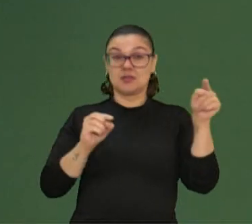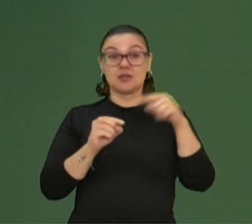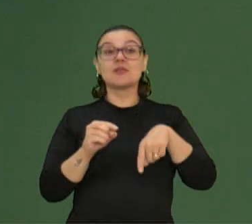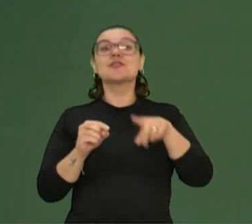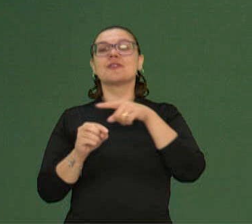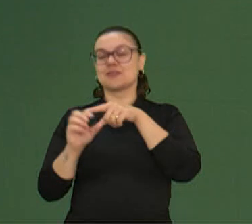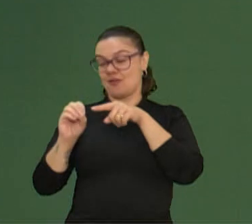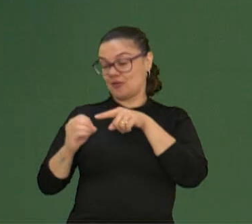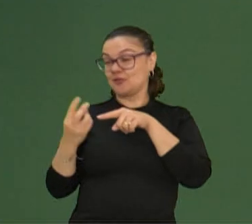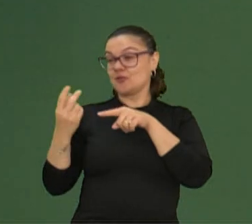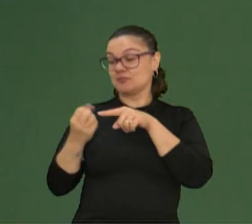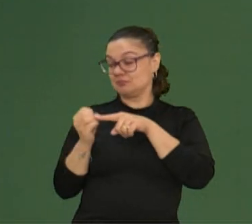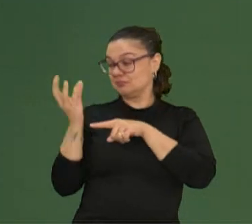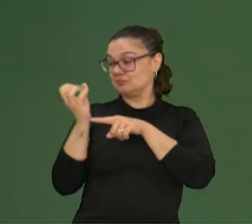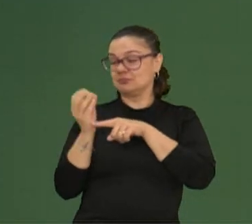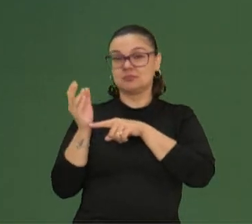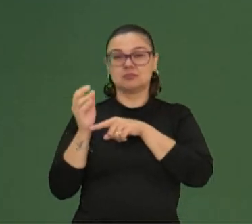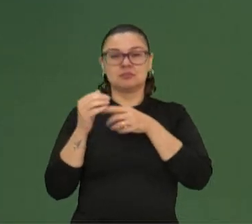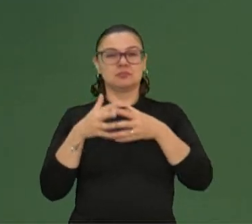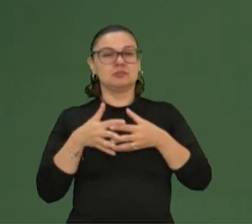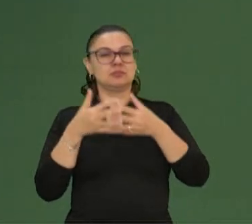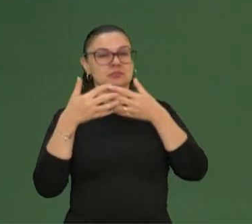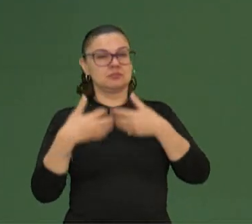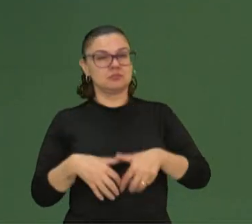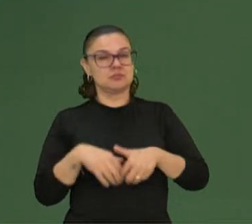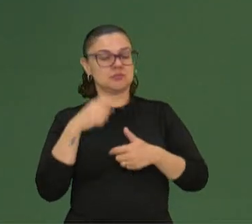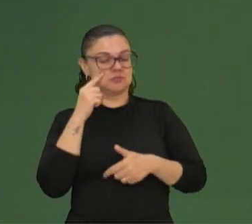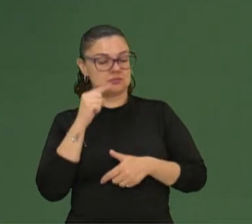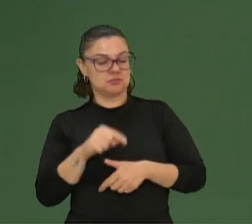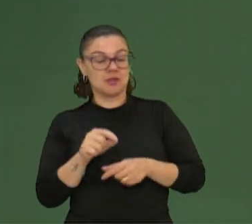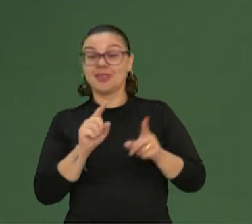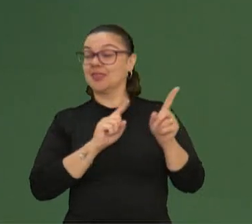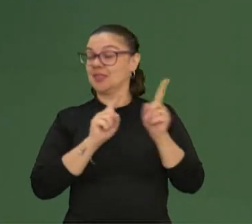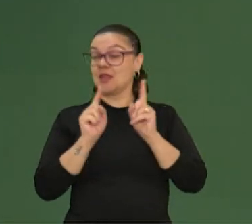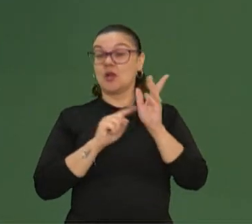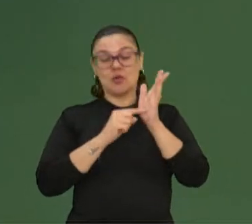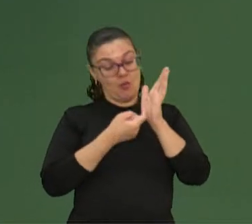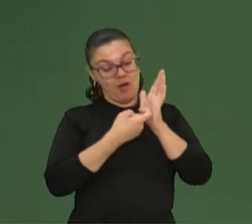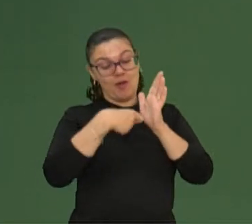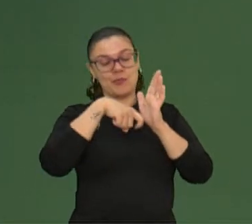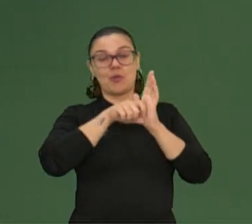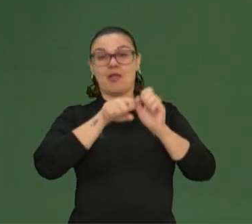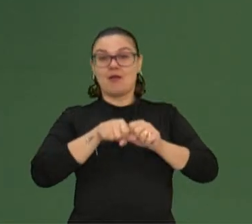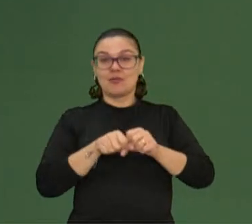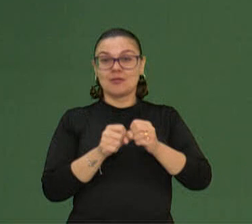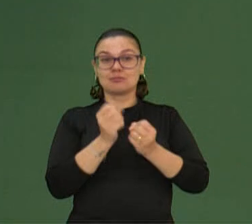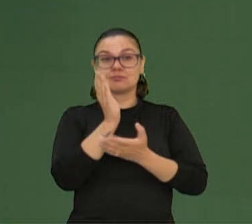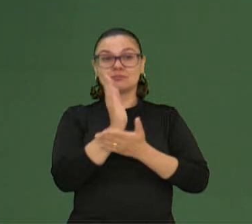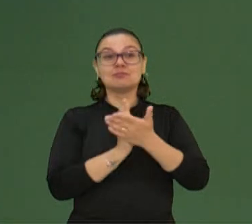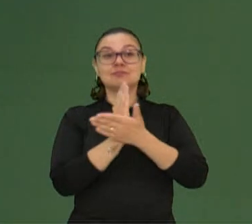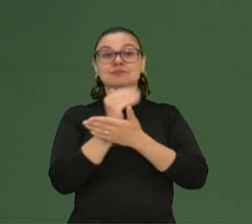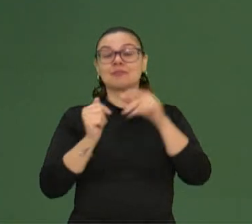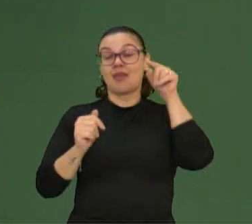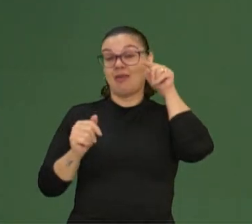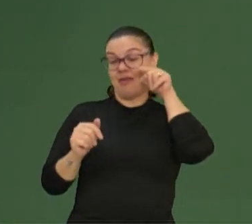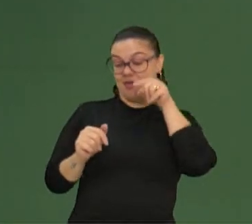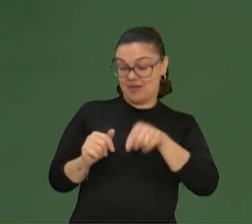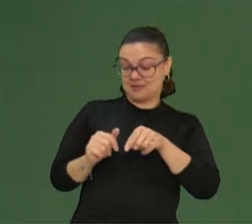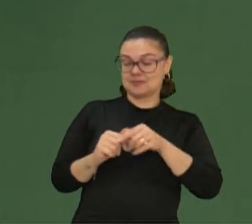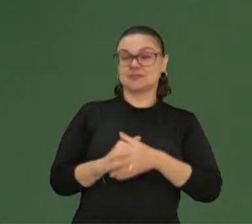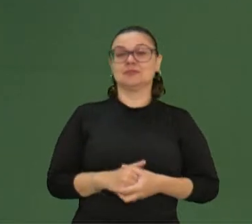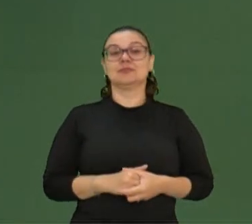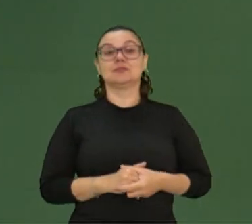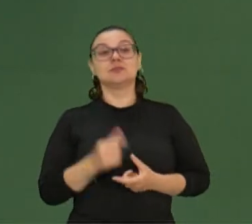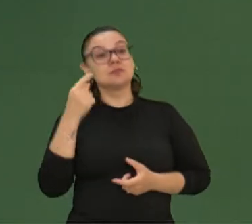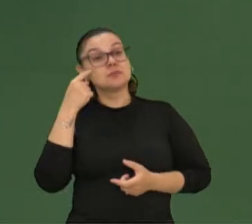gás oxigênio. Como liberava enxofre, ele percebeu que a molécula que é quebrada é essa molécula aqui. E ele